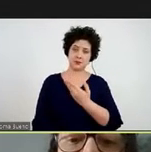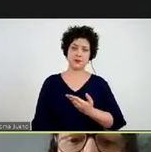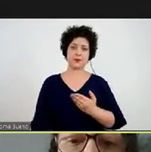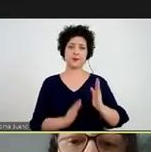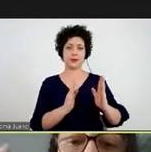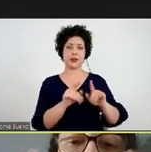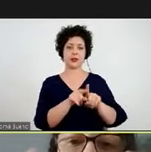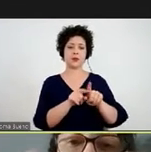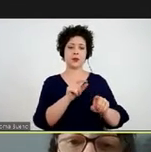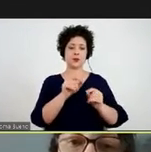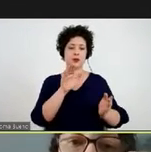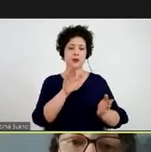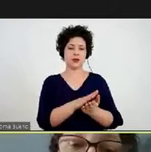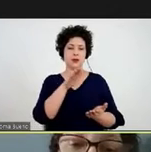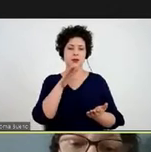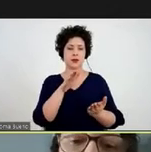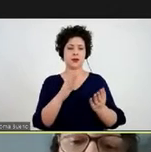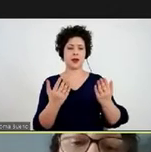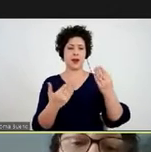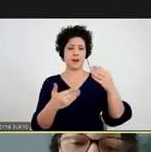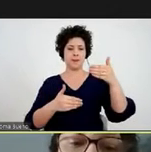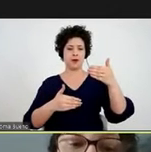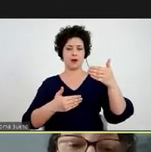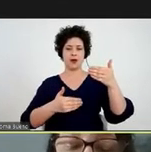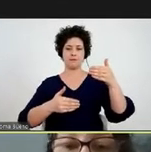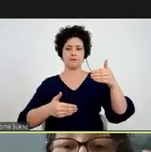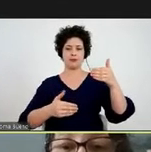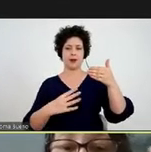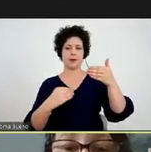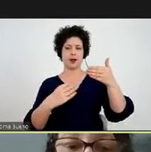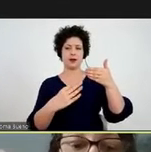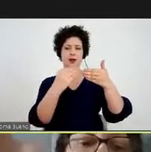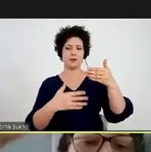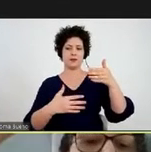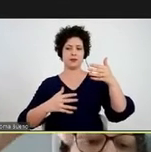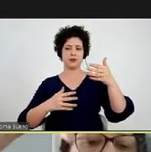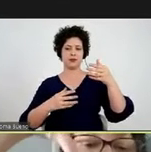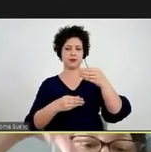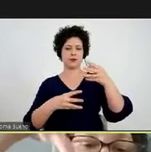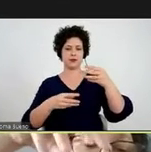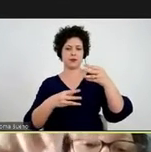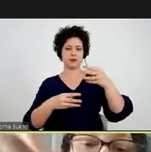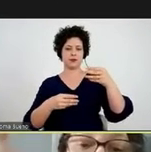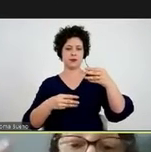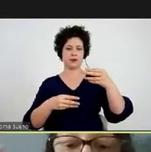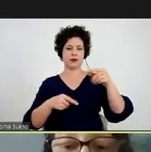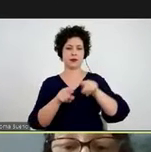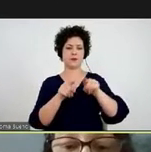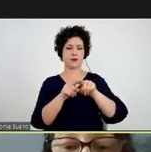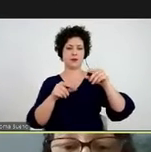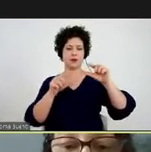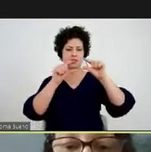também um rebatimento das mãos na lateral dessas cartelas e na parte superior